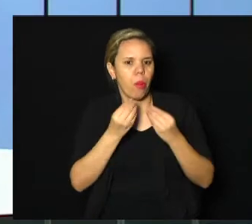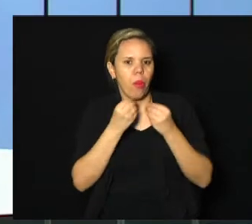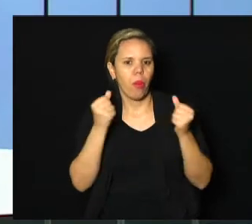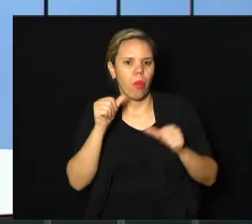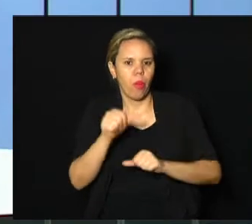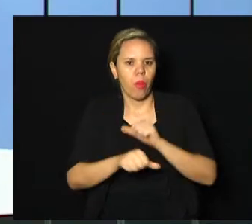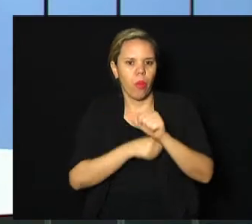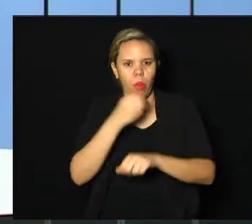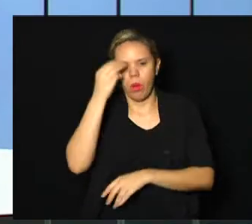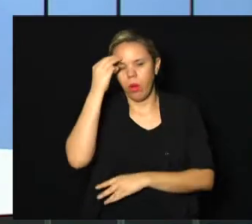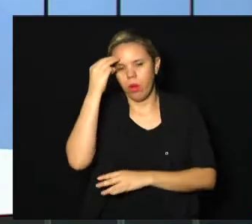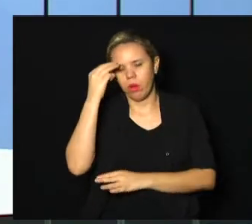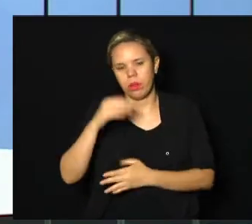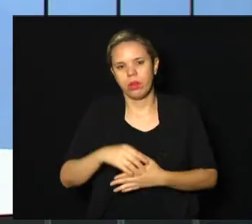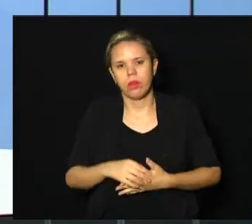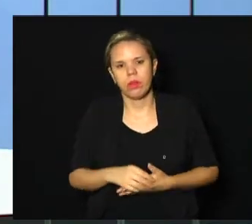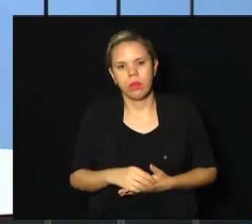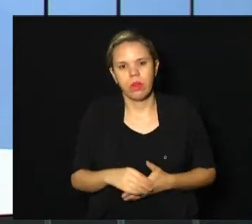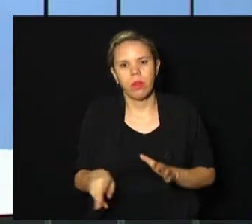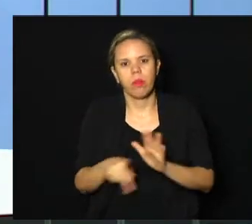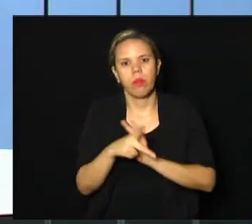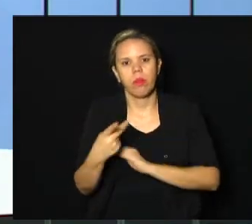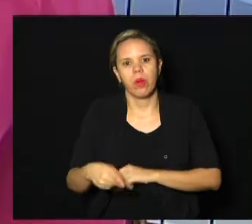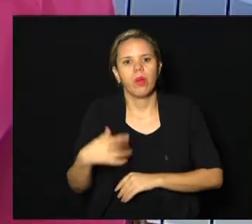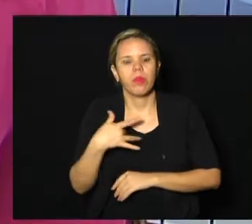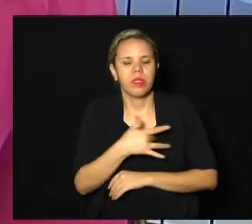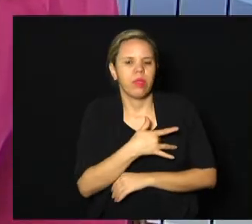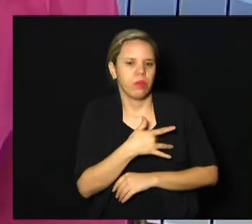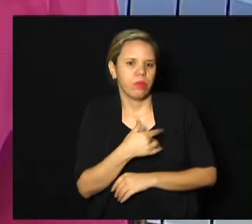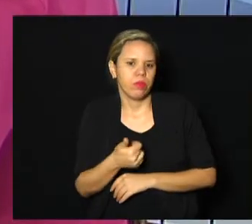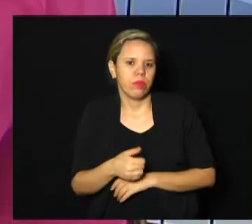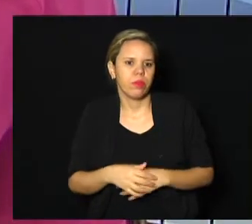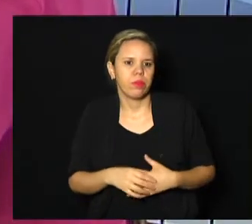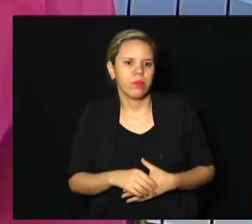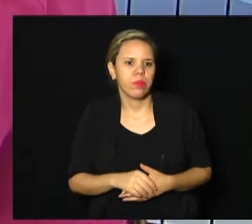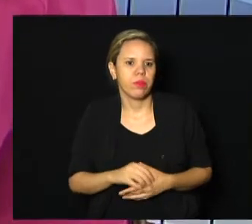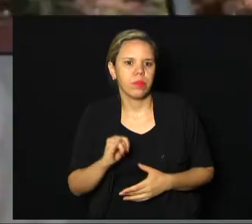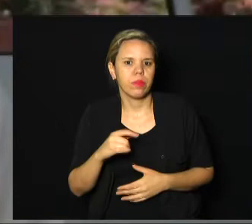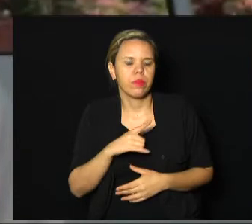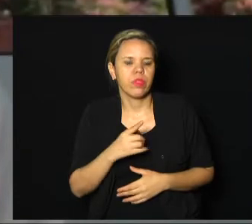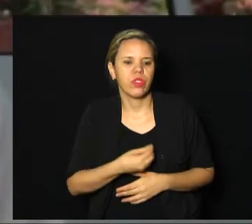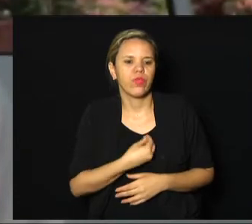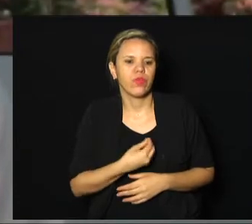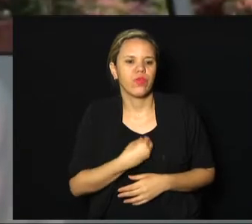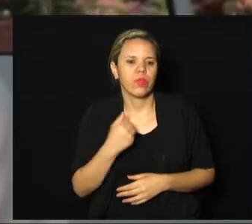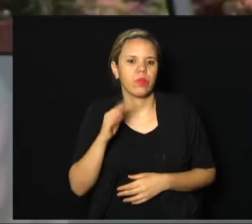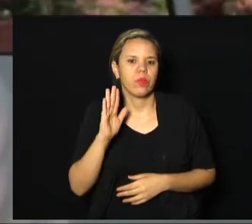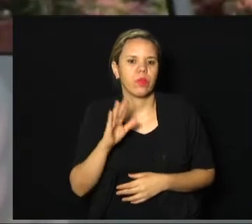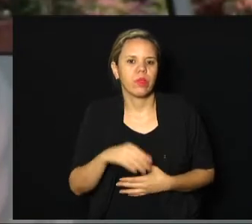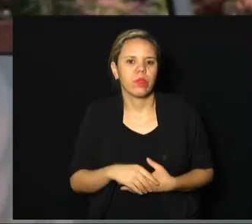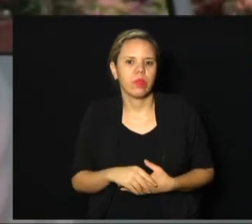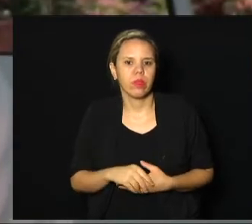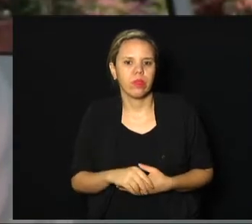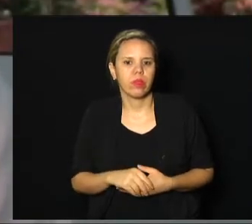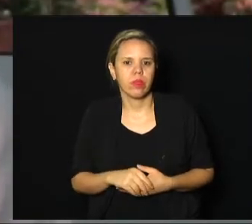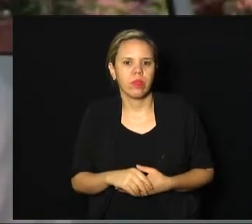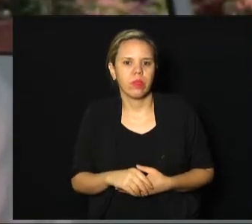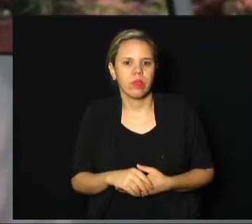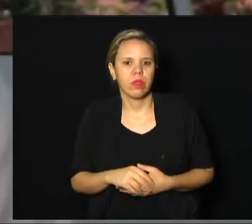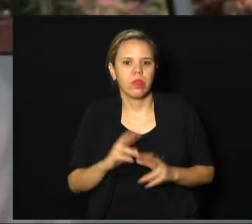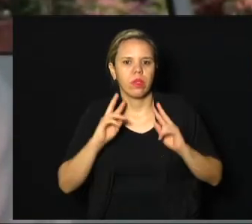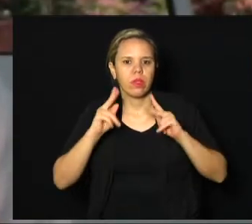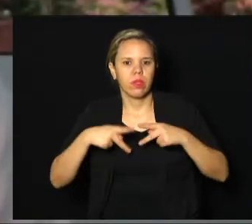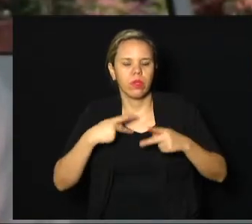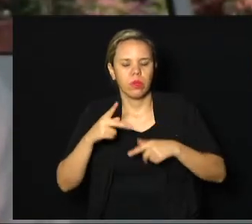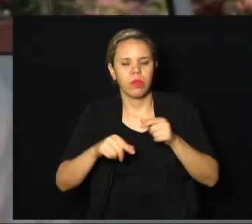mudar a mentalidade mesmo, né? Em prol da própria saúde. E se a gente vai viver mais, né, que é o que a espécie humana